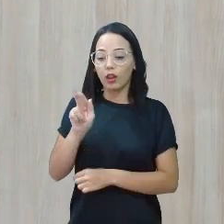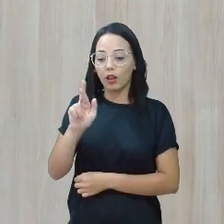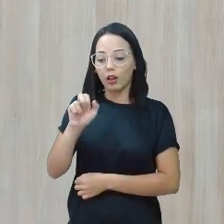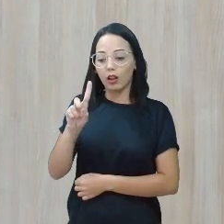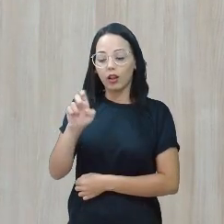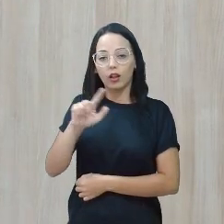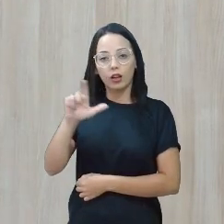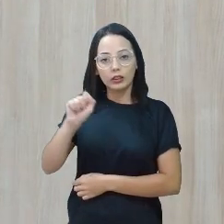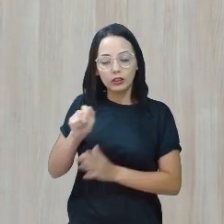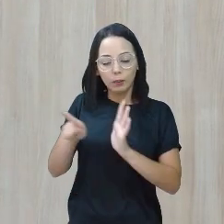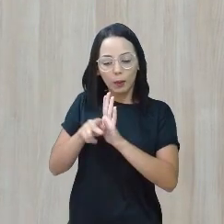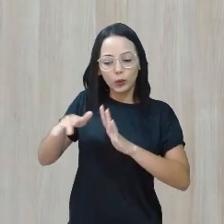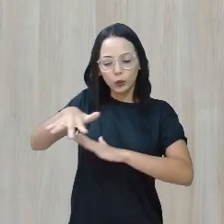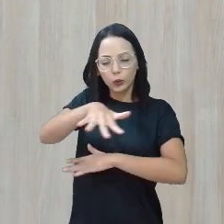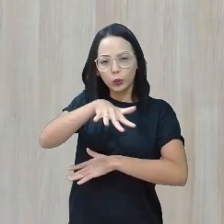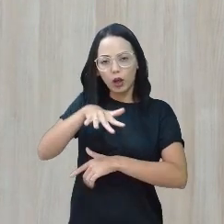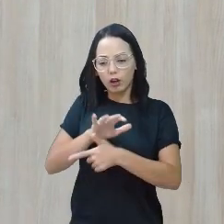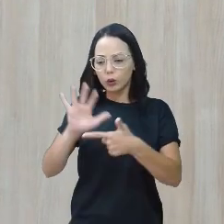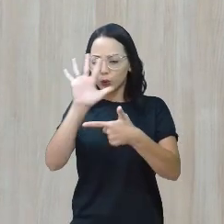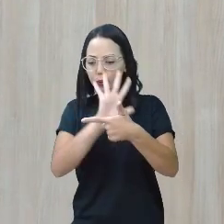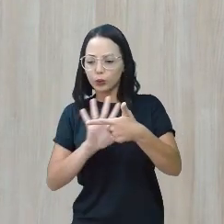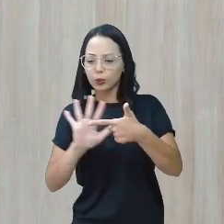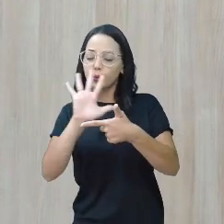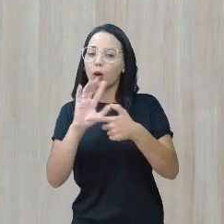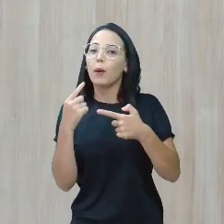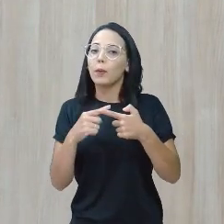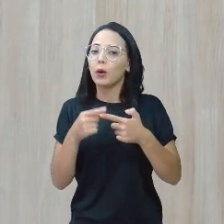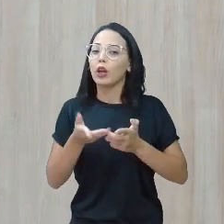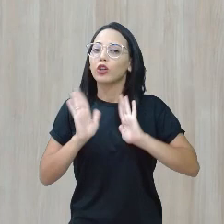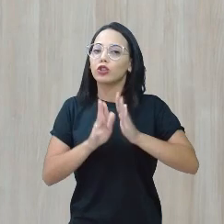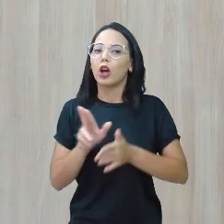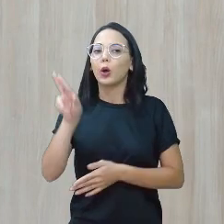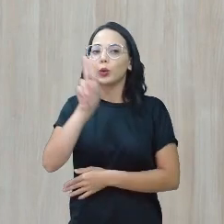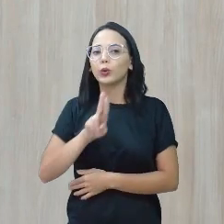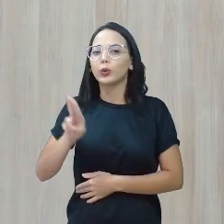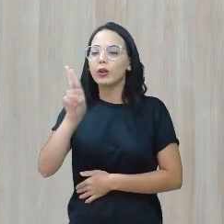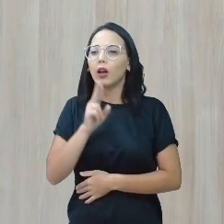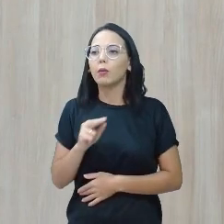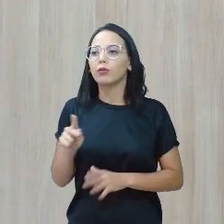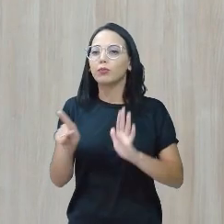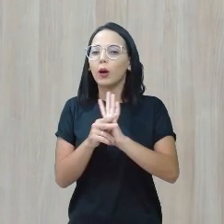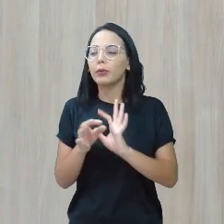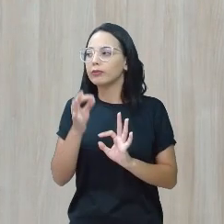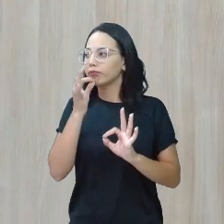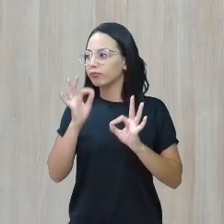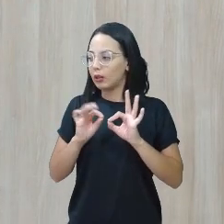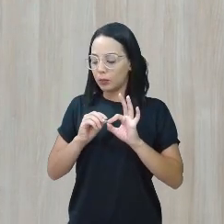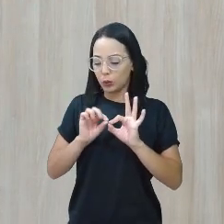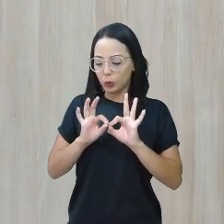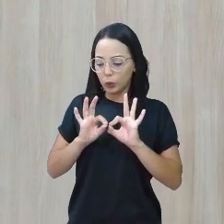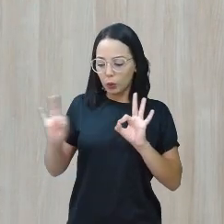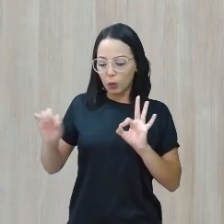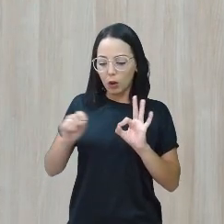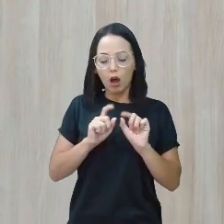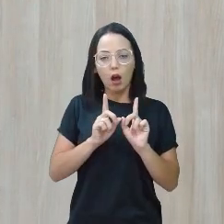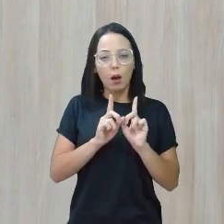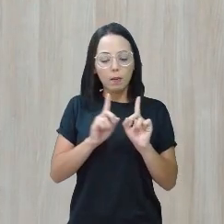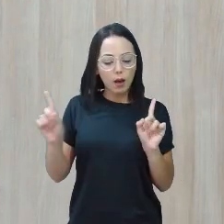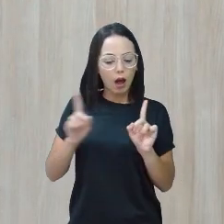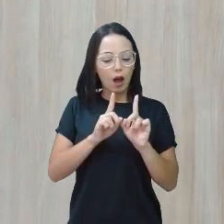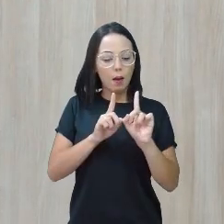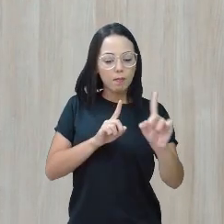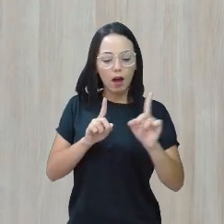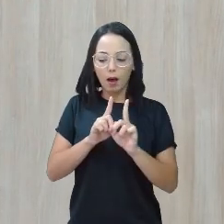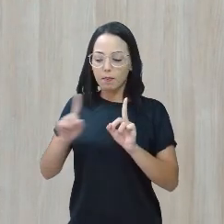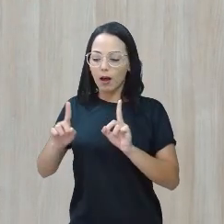de área. Então, veio. Até agora, a gente estava utilizando a distância, né? O comprimento entre as coisas. Só